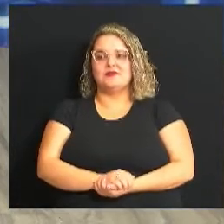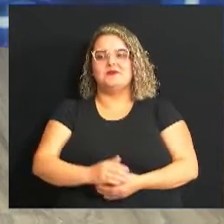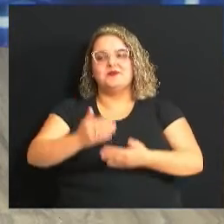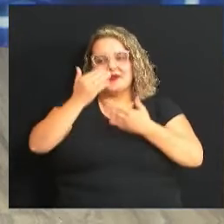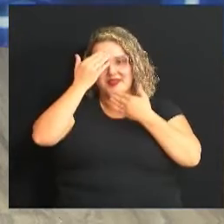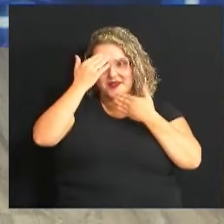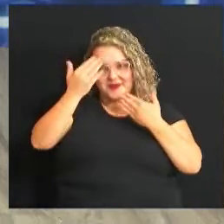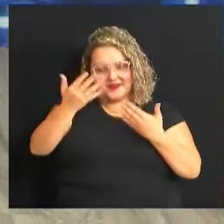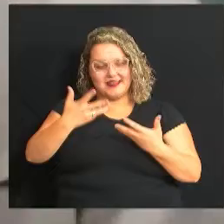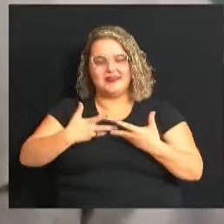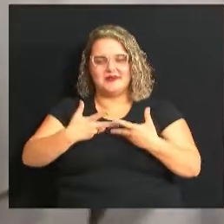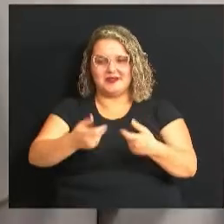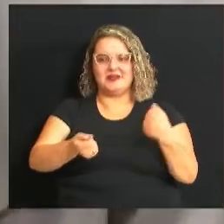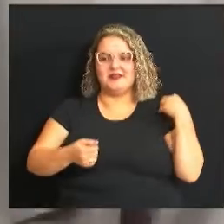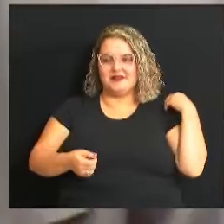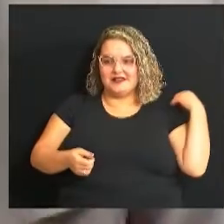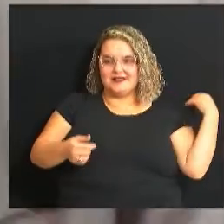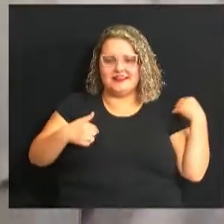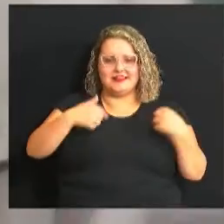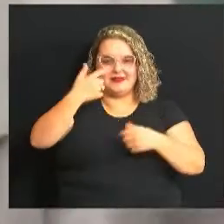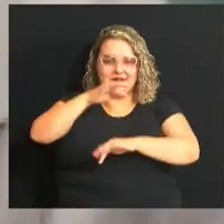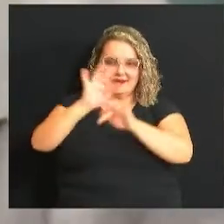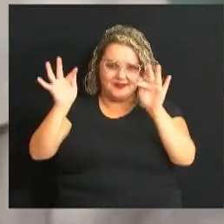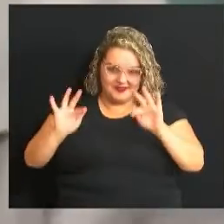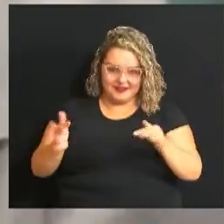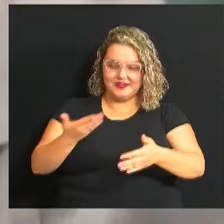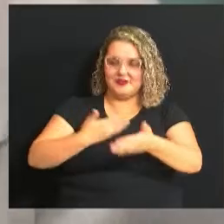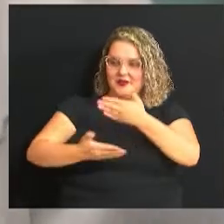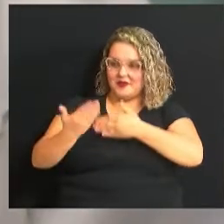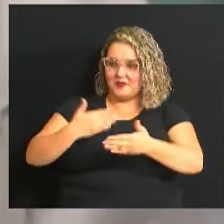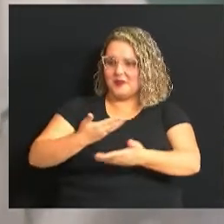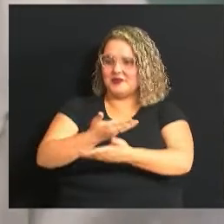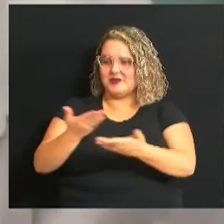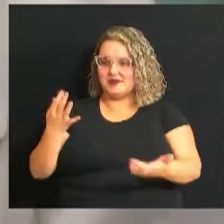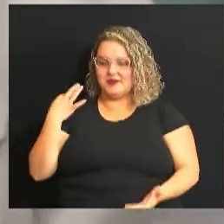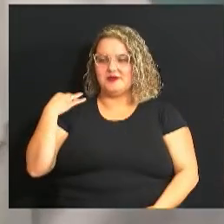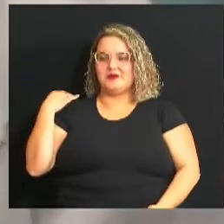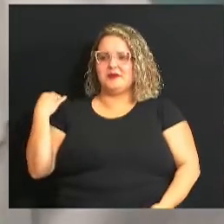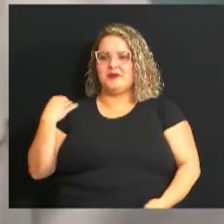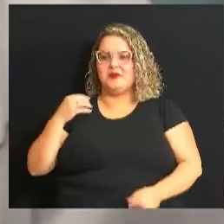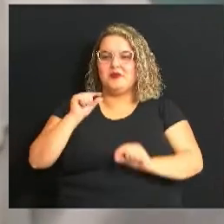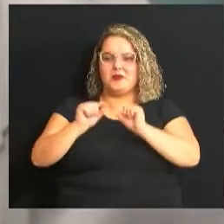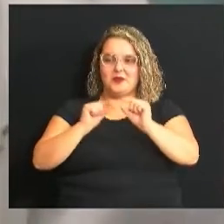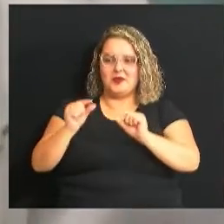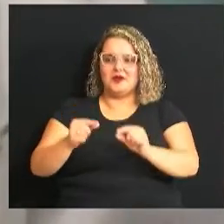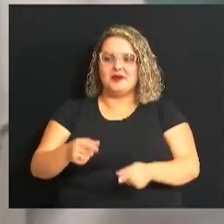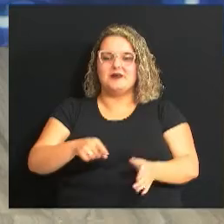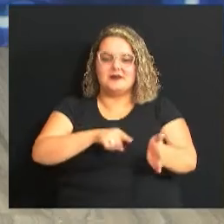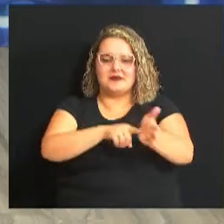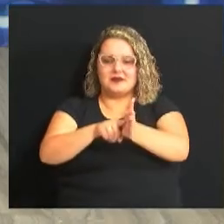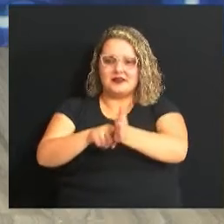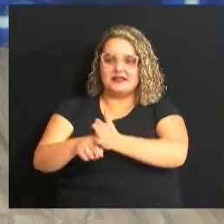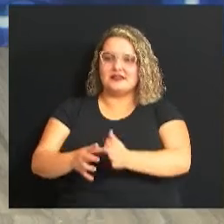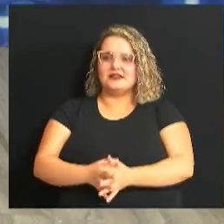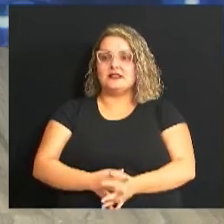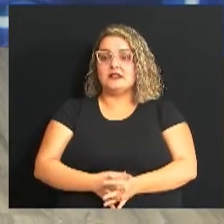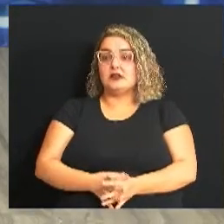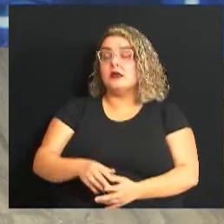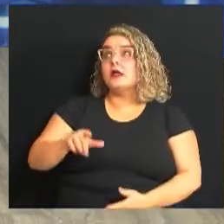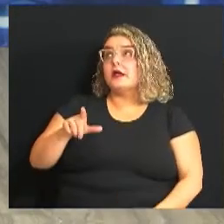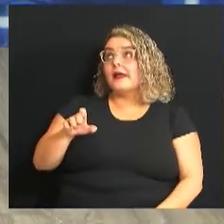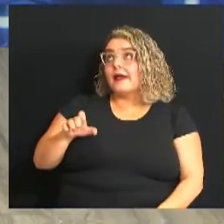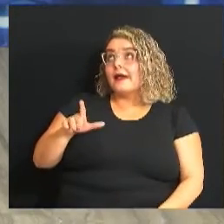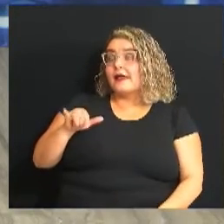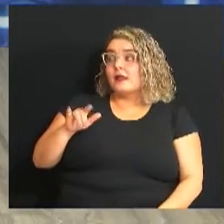Obrigada pelo convite. Estou muito feliz aqui de poder compartilhar com vocês um pouquinho do que a gente vem pesquisando. Eliane, muita gente não